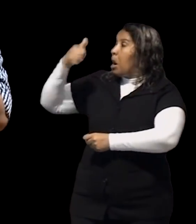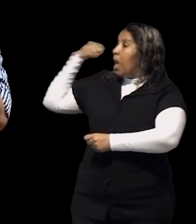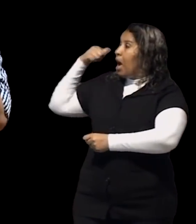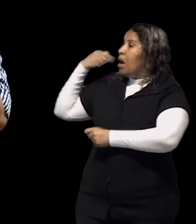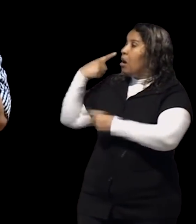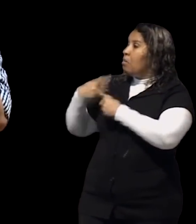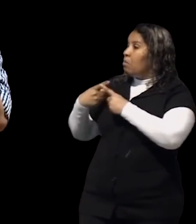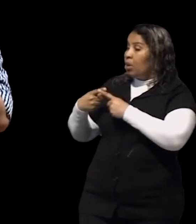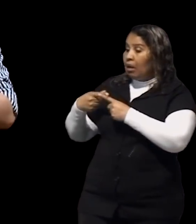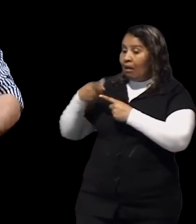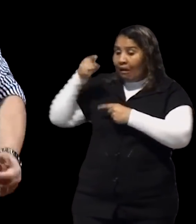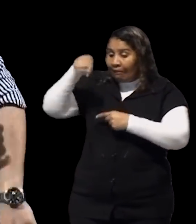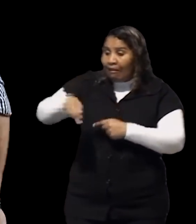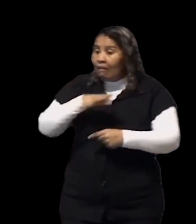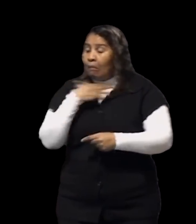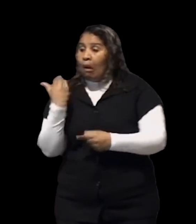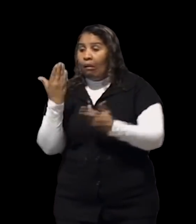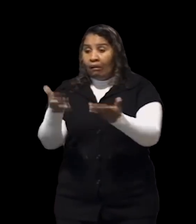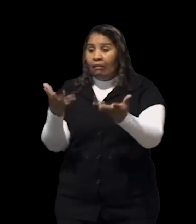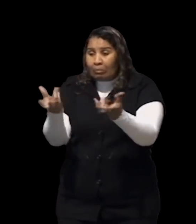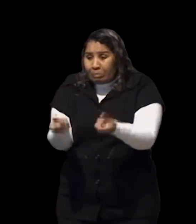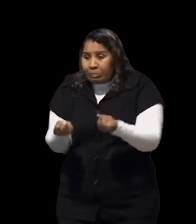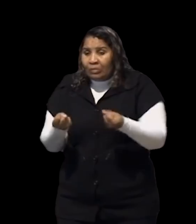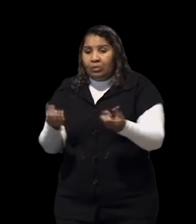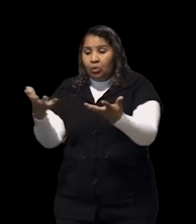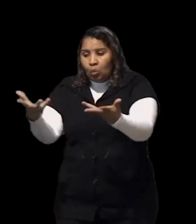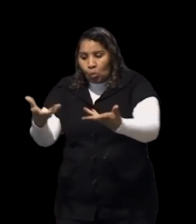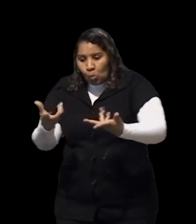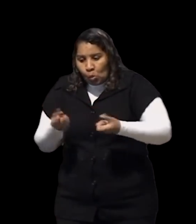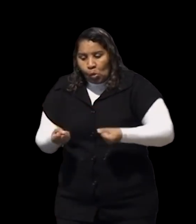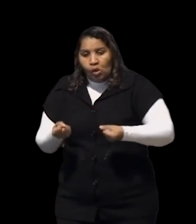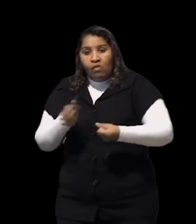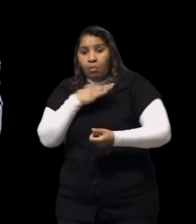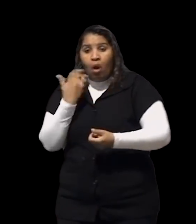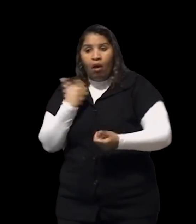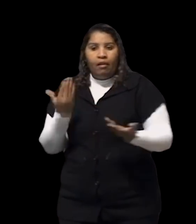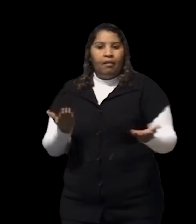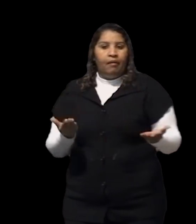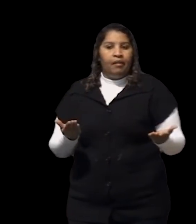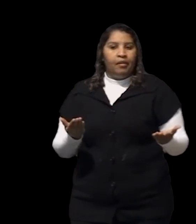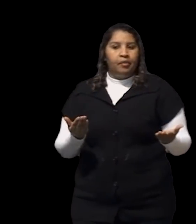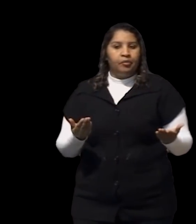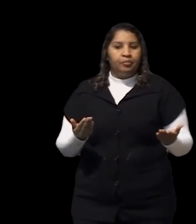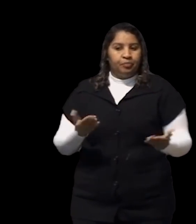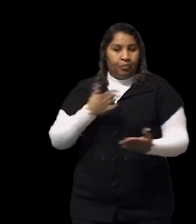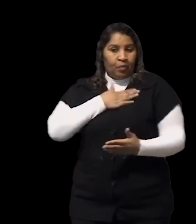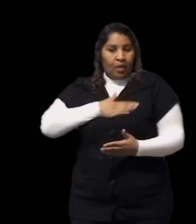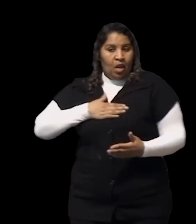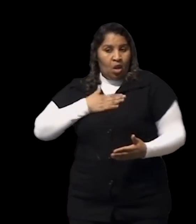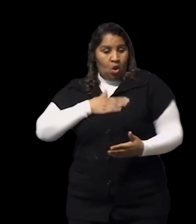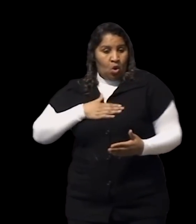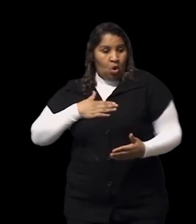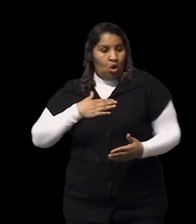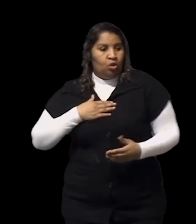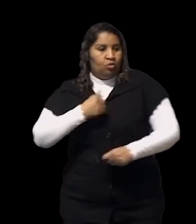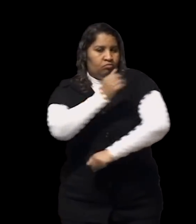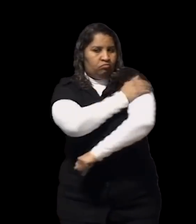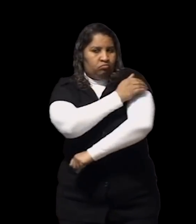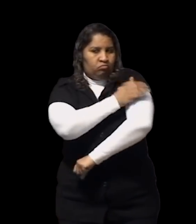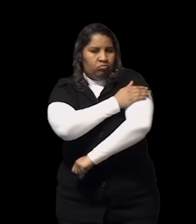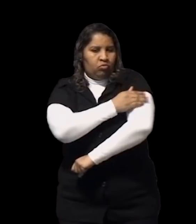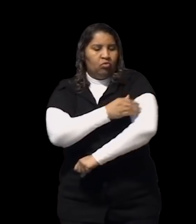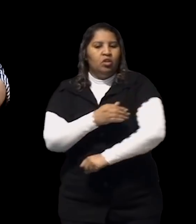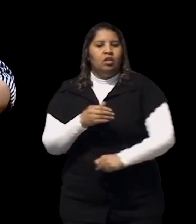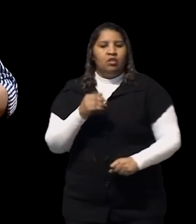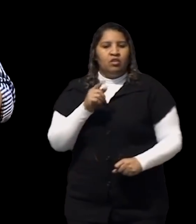e quer dizer a gente que tem dentro ali dá descarga eu gosto de um o juiz federal polonês você sabe que aprendi muito